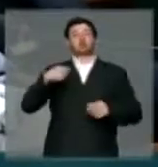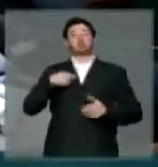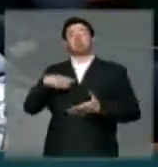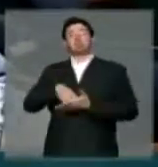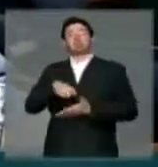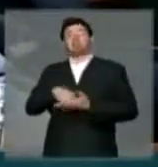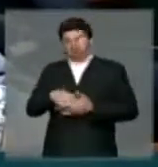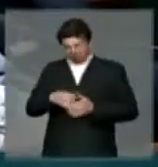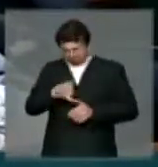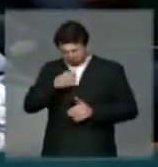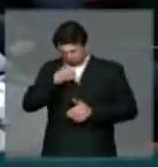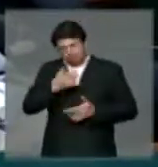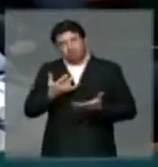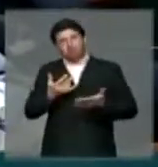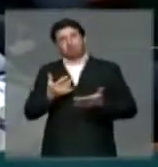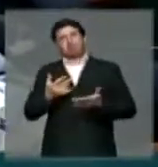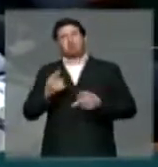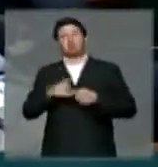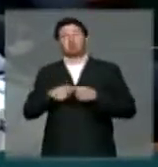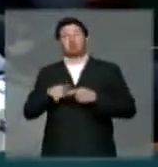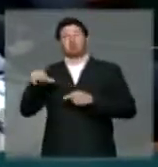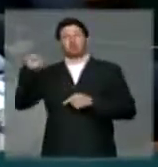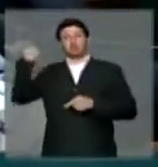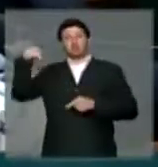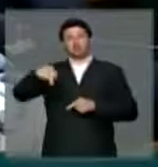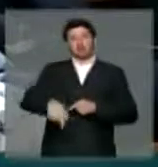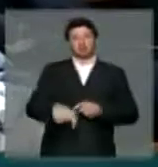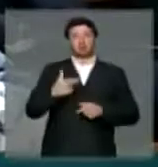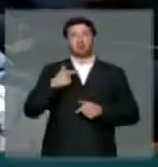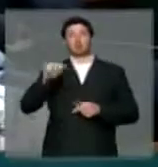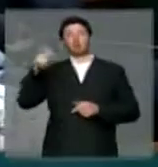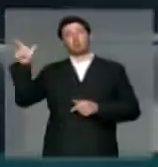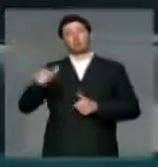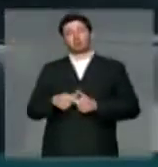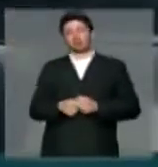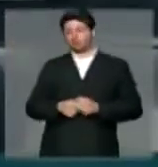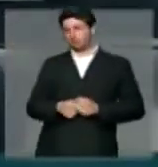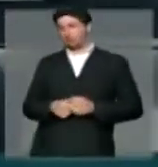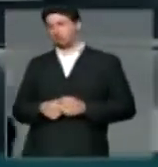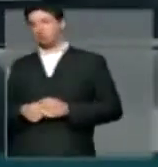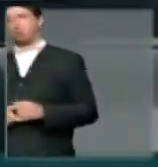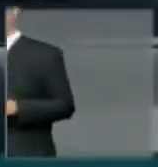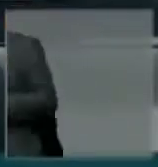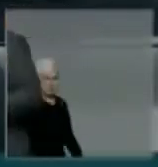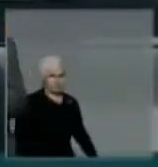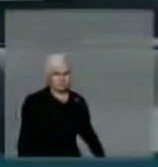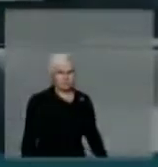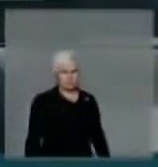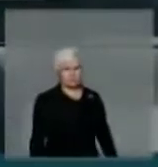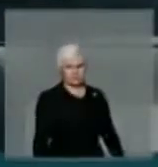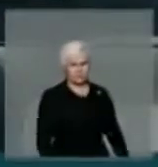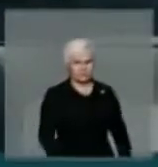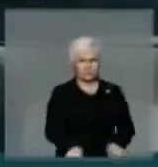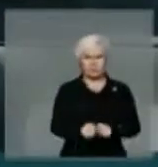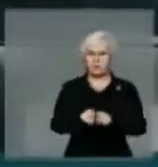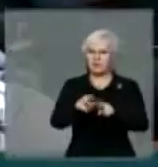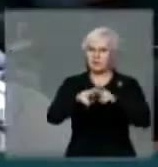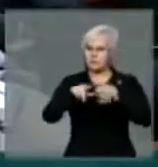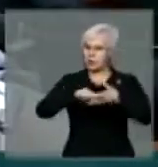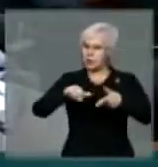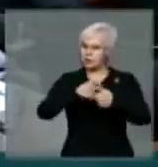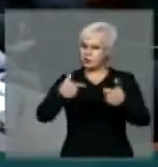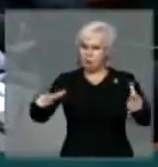punidos, castigados de terem sido designados, porque não tinham outra opção, pelo tamanho da bancada e pelas possibilidades de espaço,